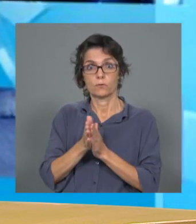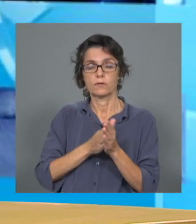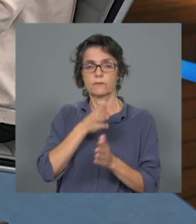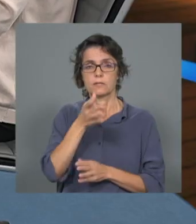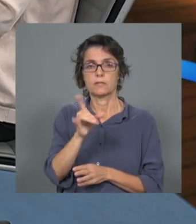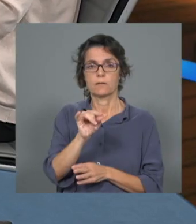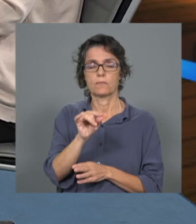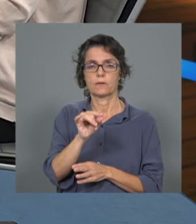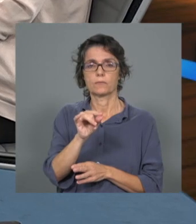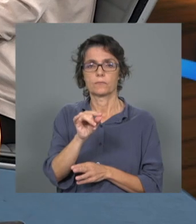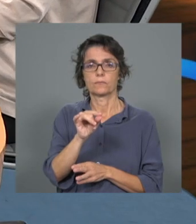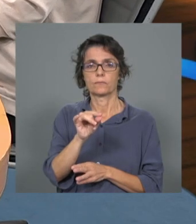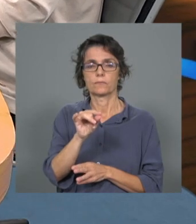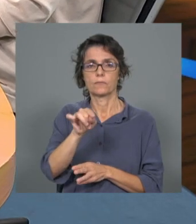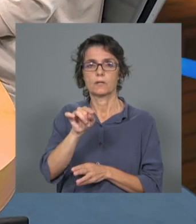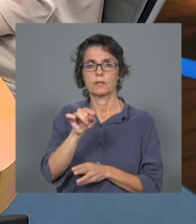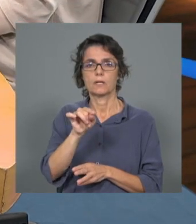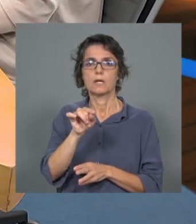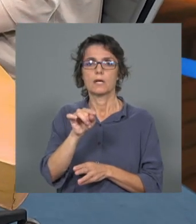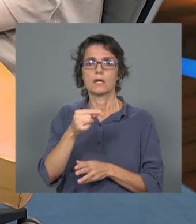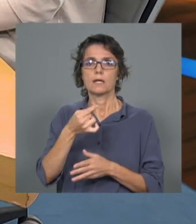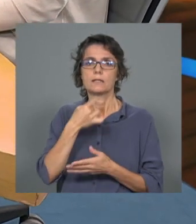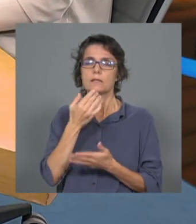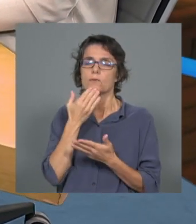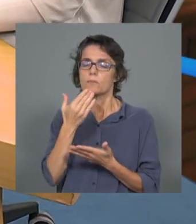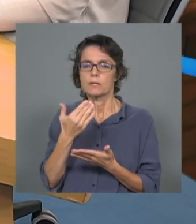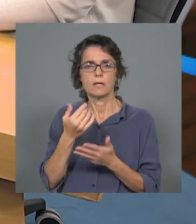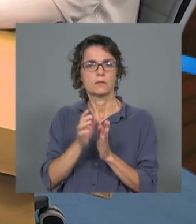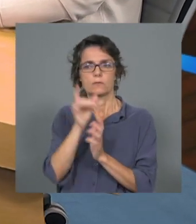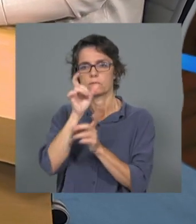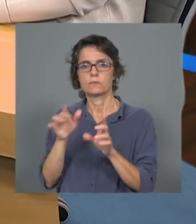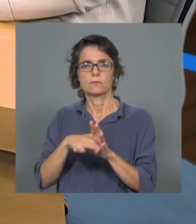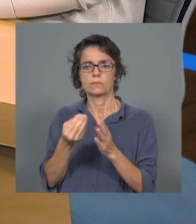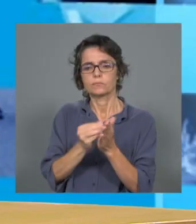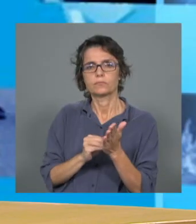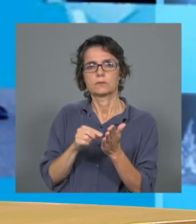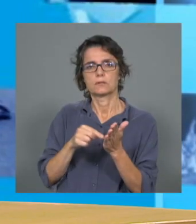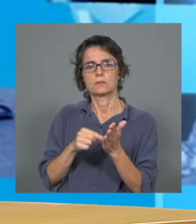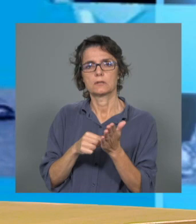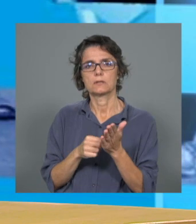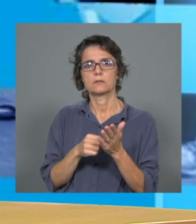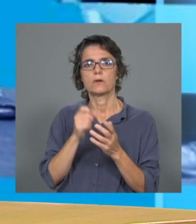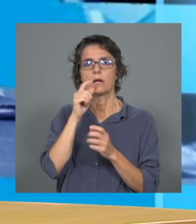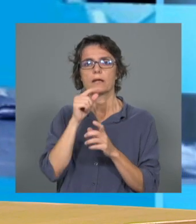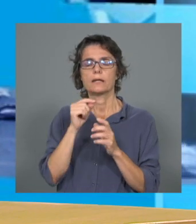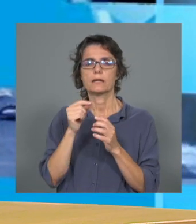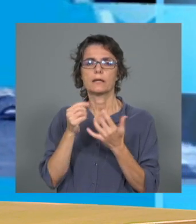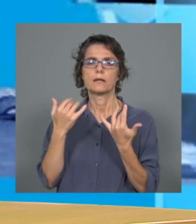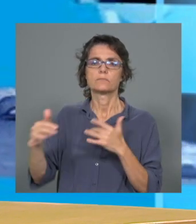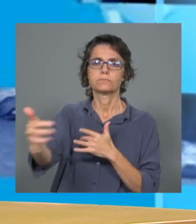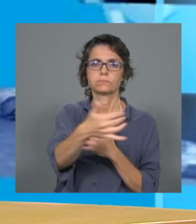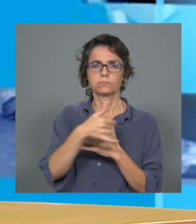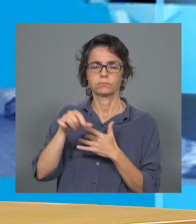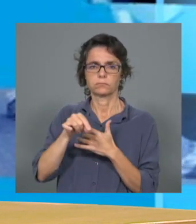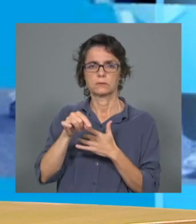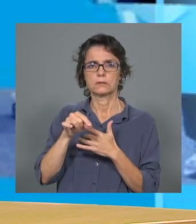este sublinhado, há aqui um dever de gratidão para com os mensageiros da mensagem de Fátima, sobretudo os coletores, que são os ardinas dos tempos modernos, que